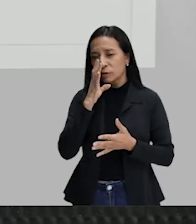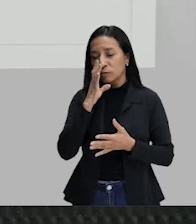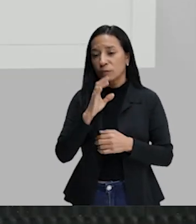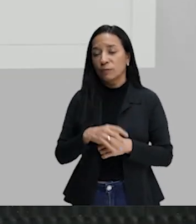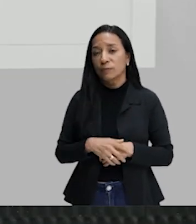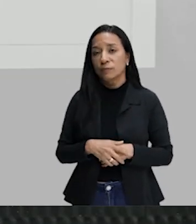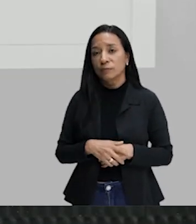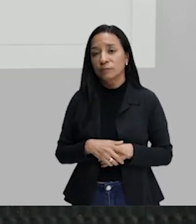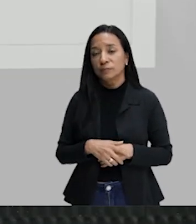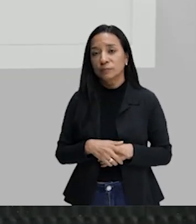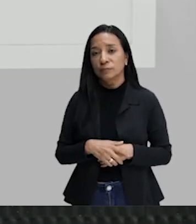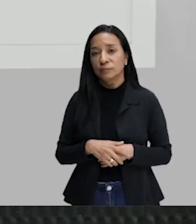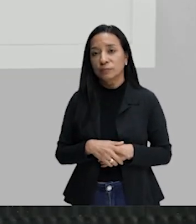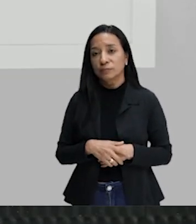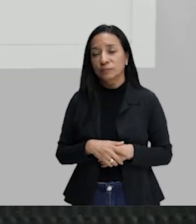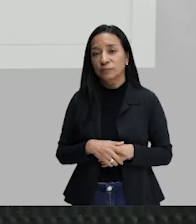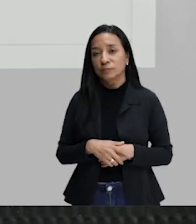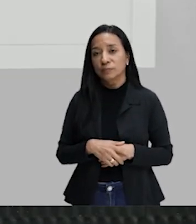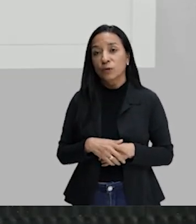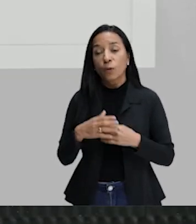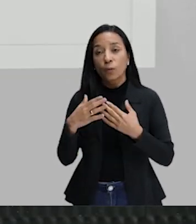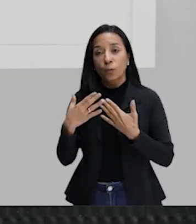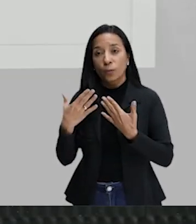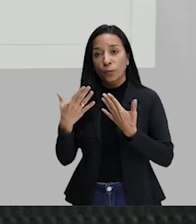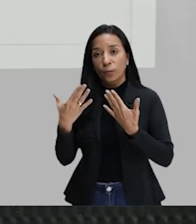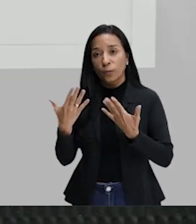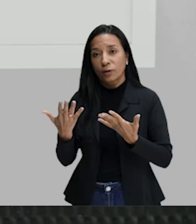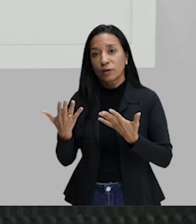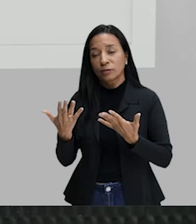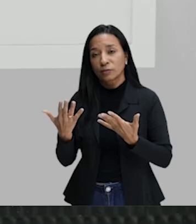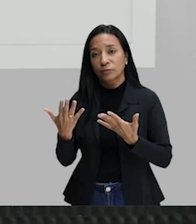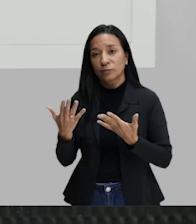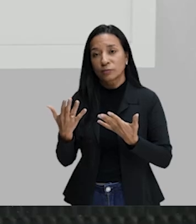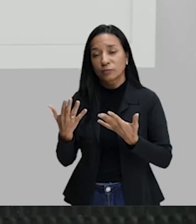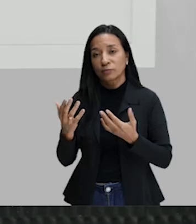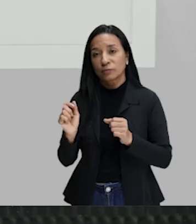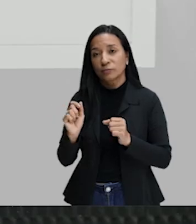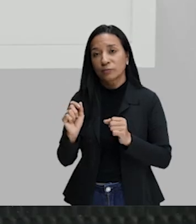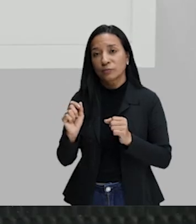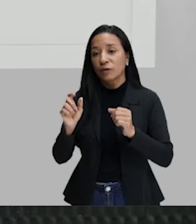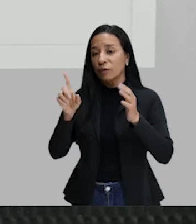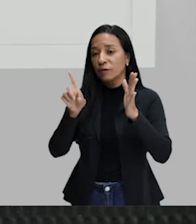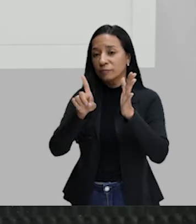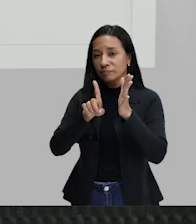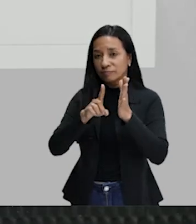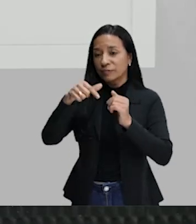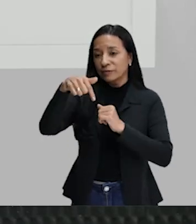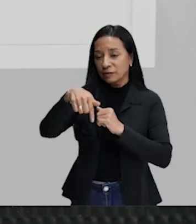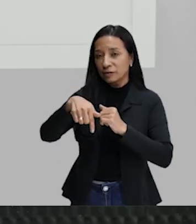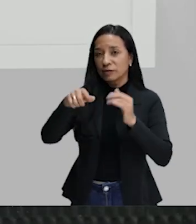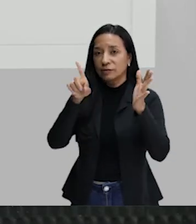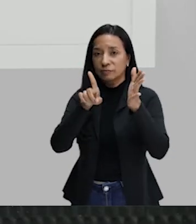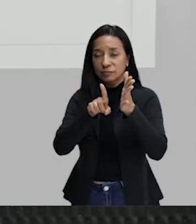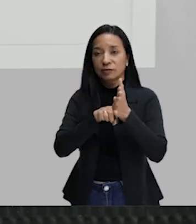quando for Q negativo,